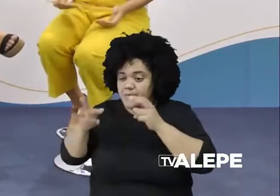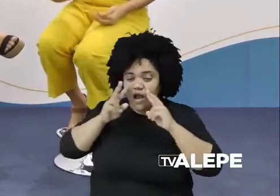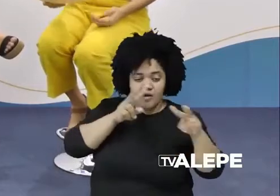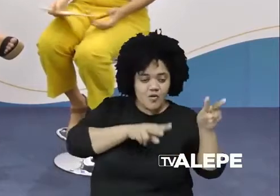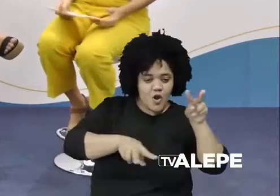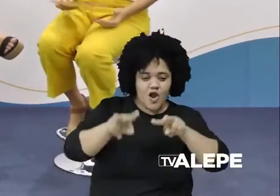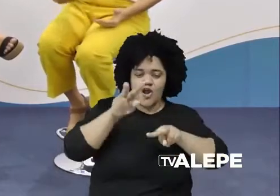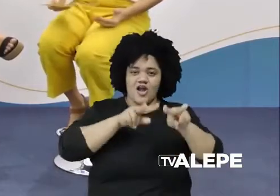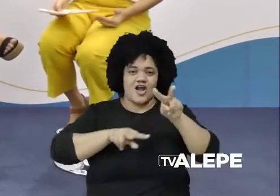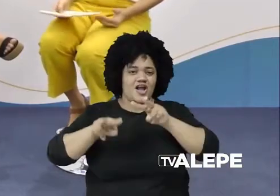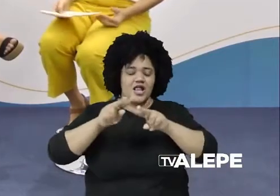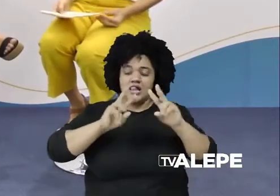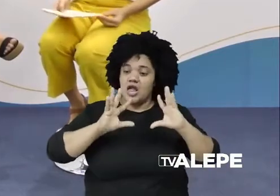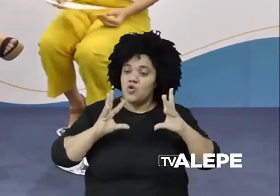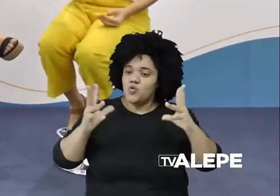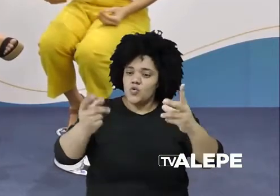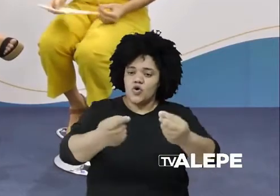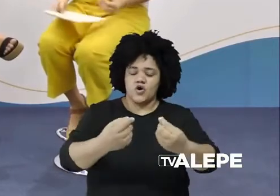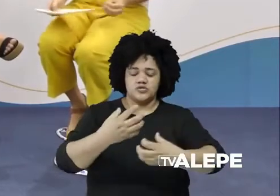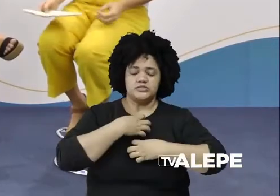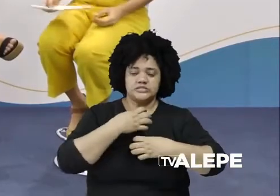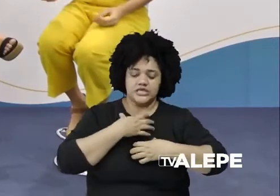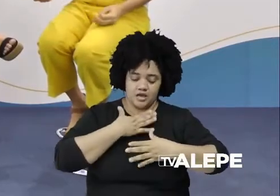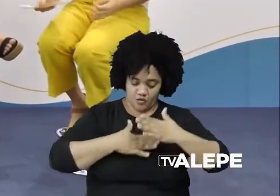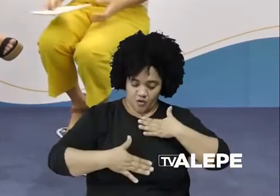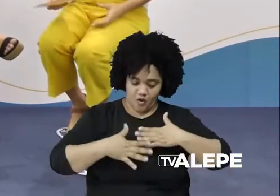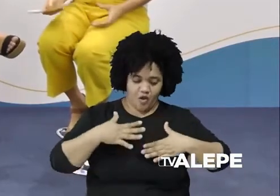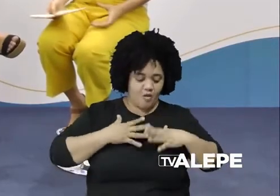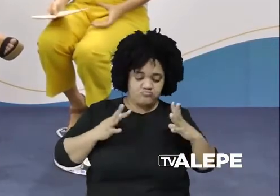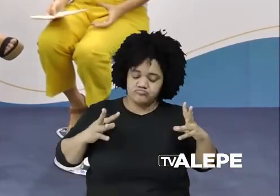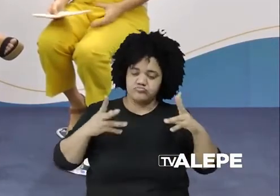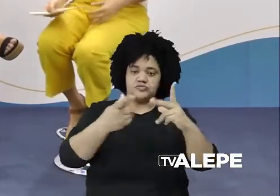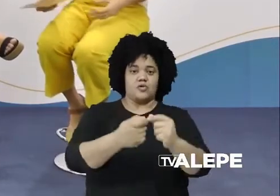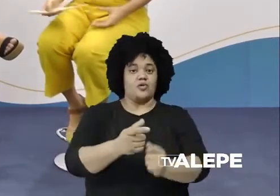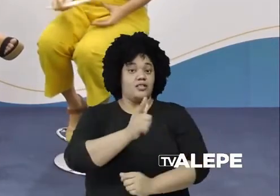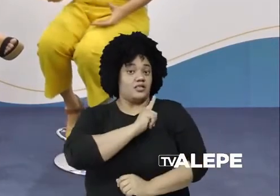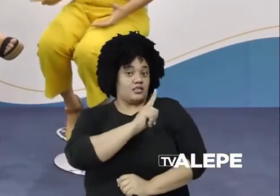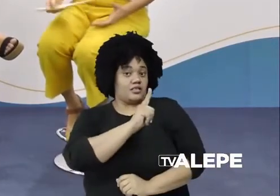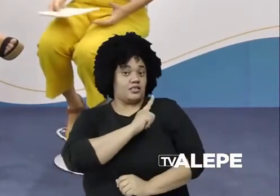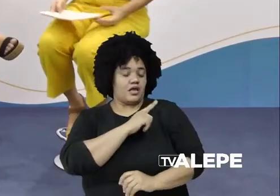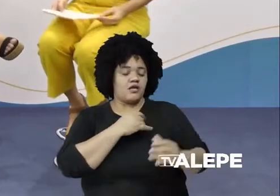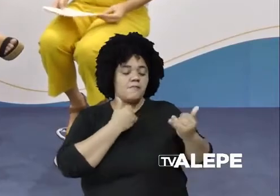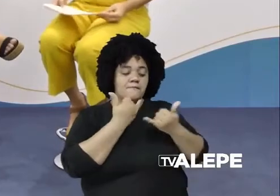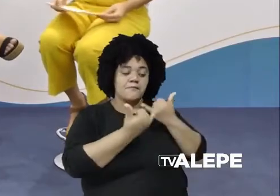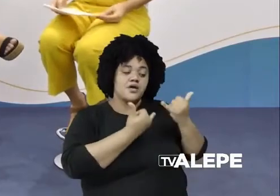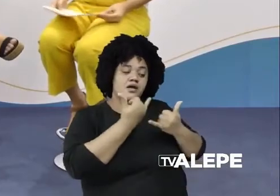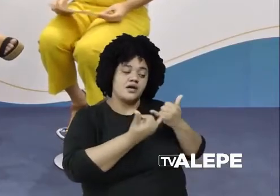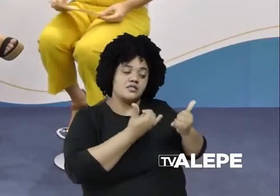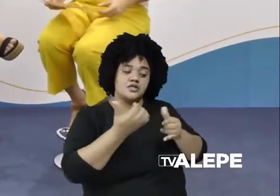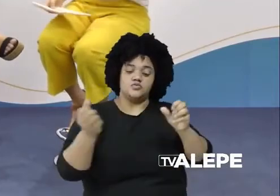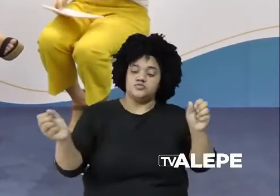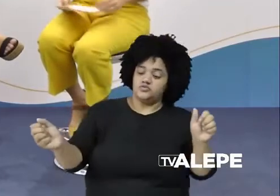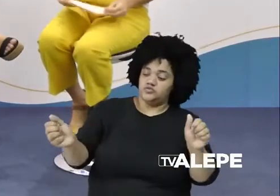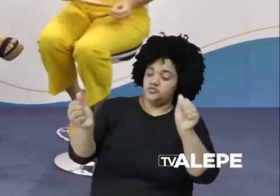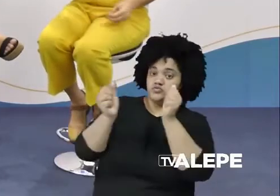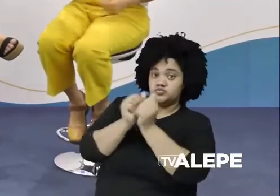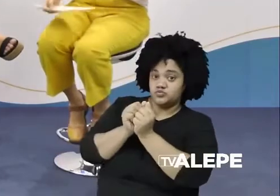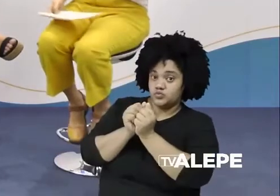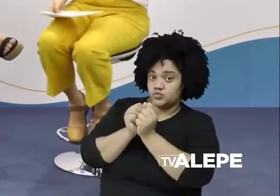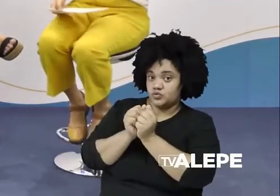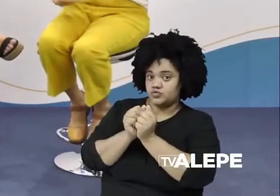olhar, todos os seus sentidos. E aí, tendo esse respaldo da brincadeira, juntamente com a